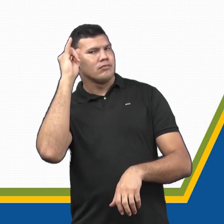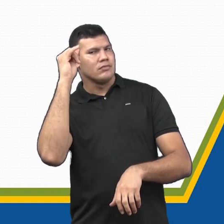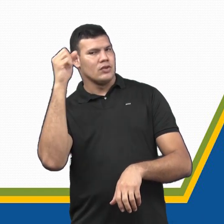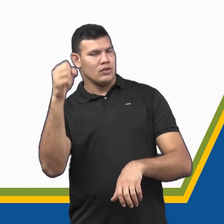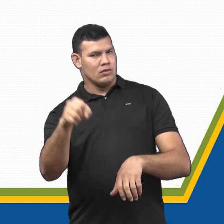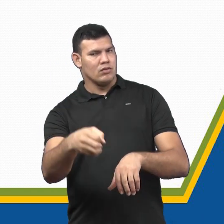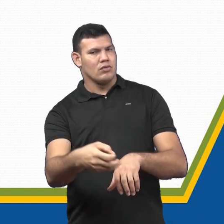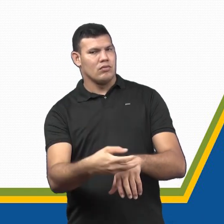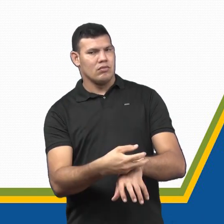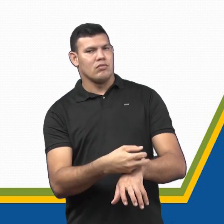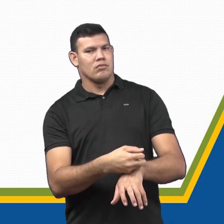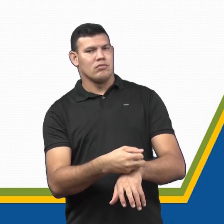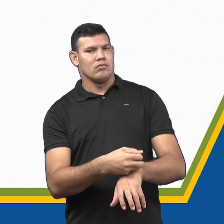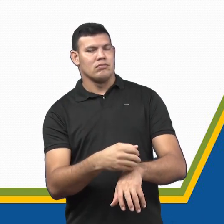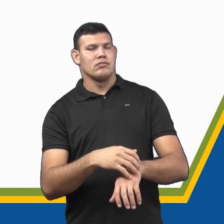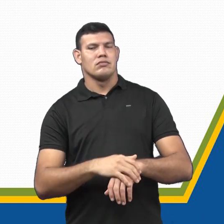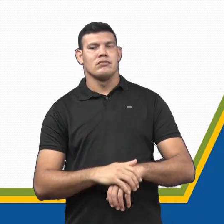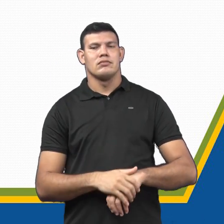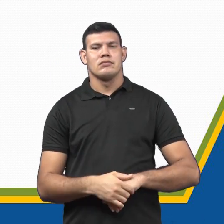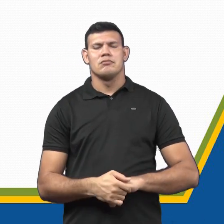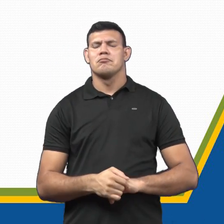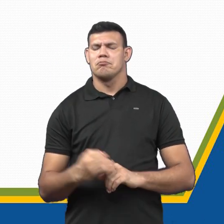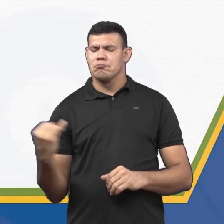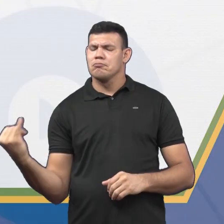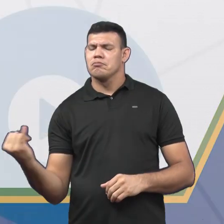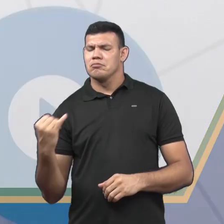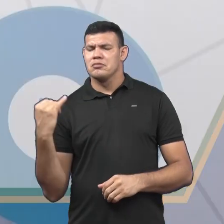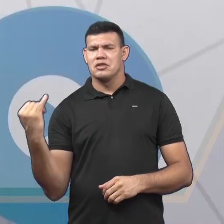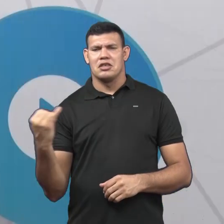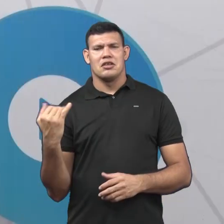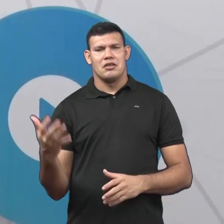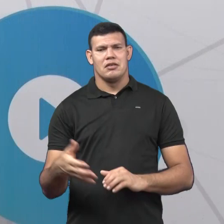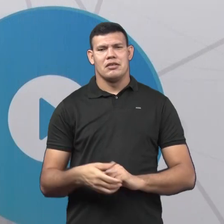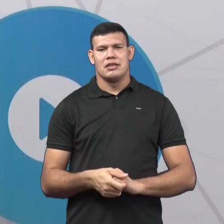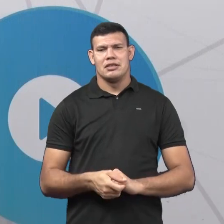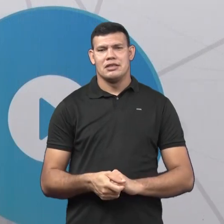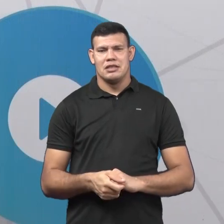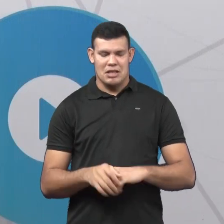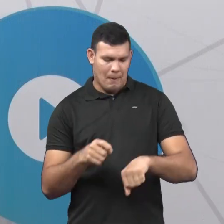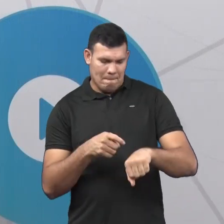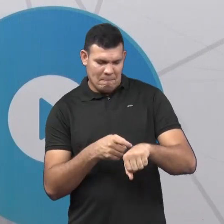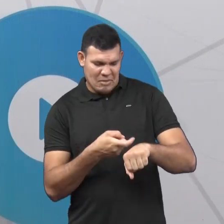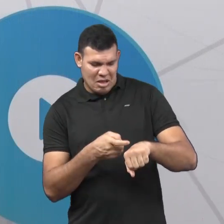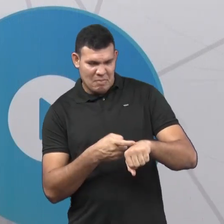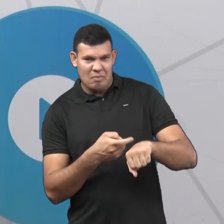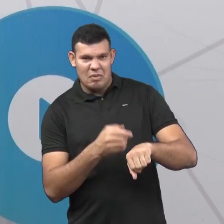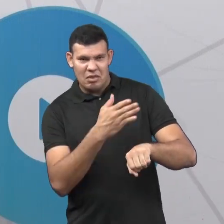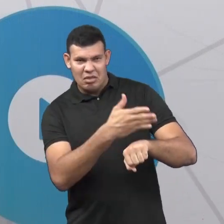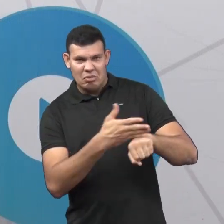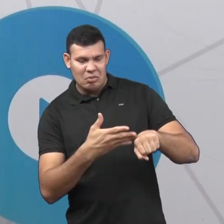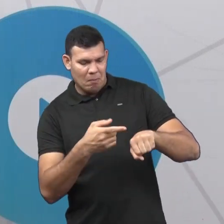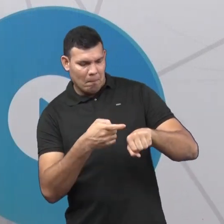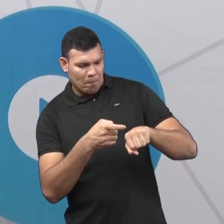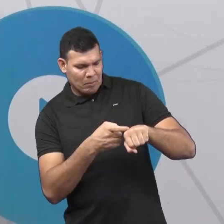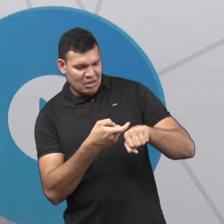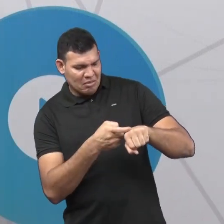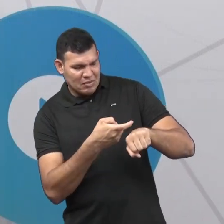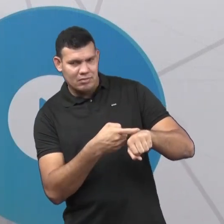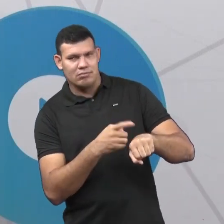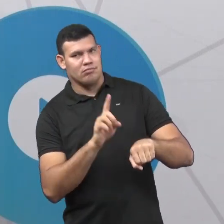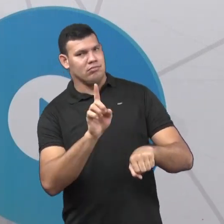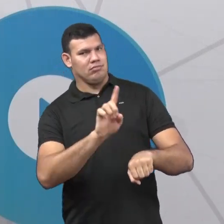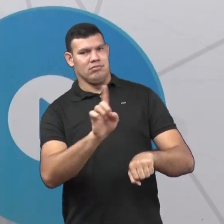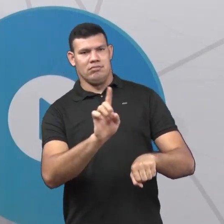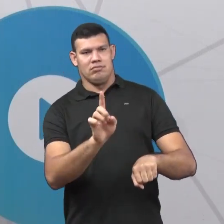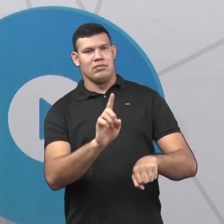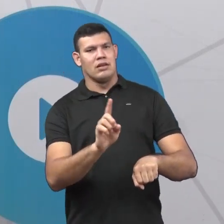perca sangue em grande quantidade. Por isso que é importante que a gente não tire as casquinhas toda vez que tem um ferimento, porque ali a gente está